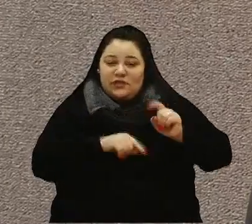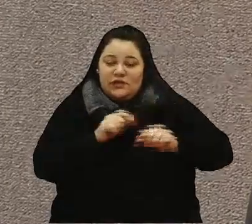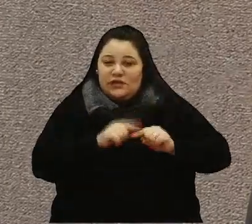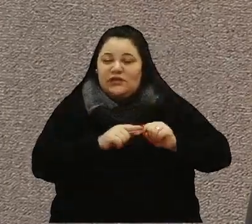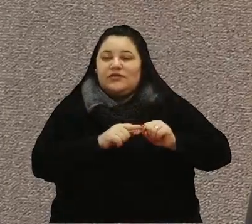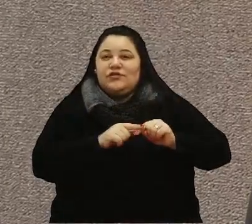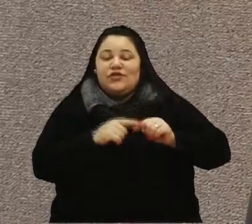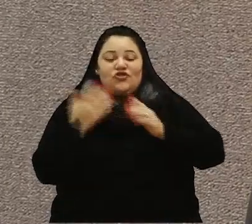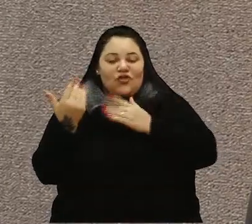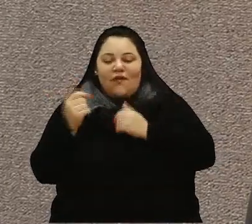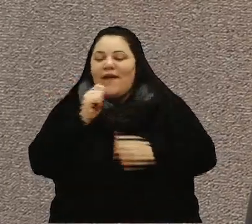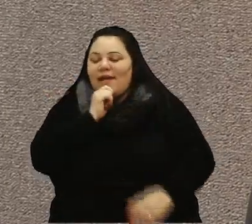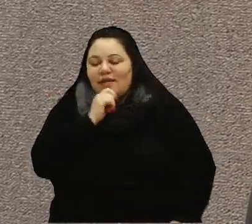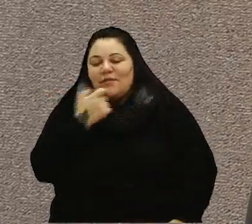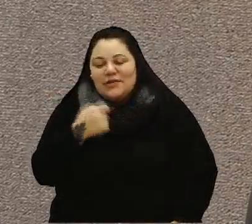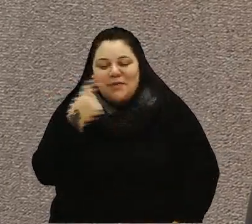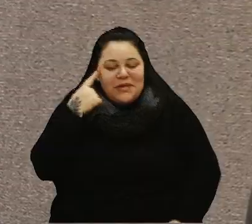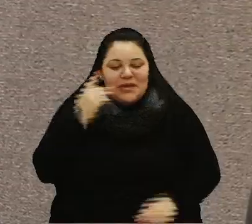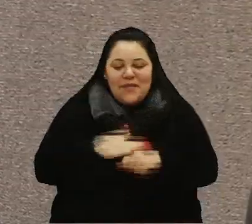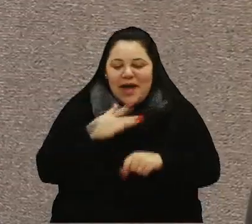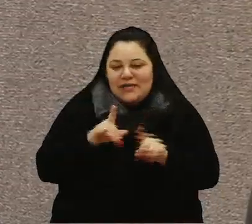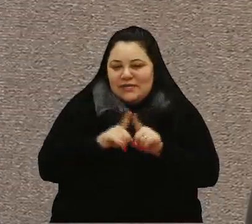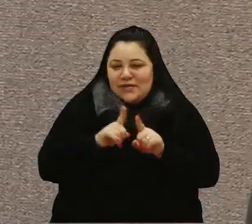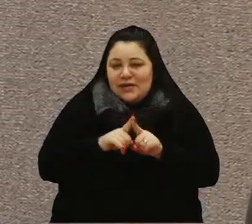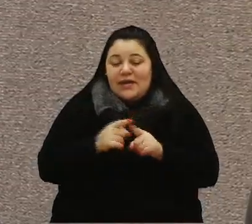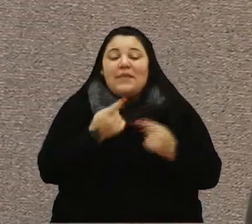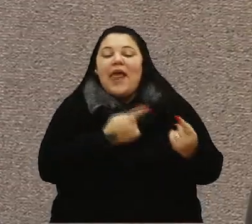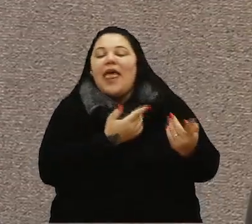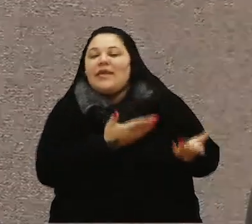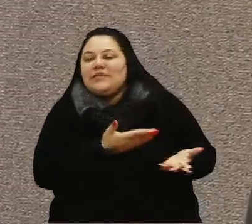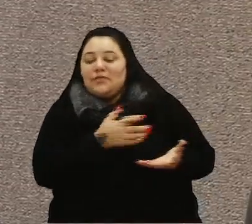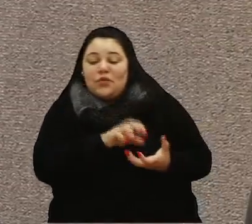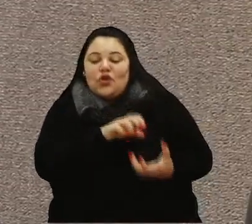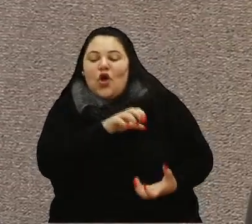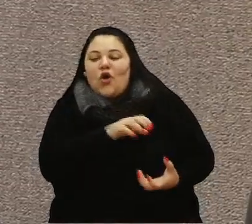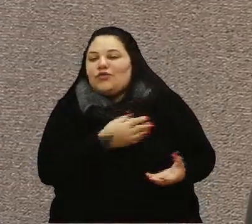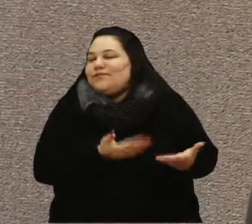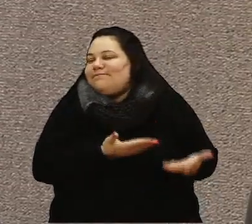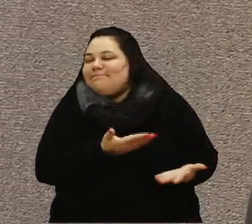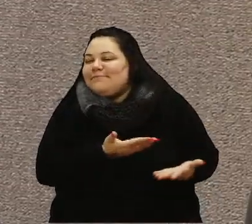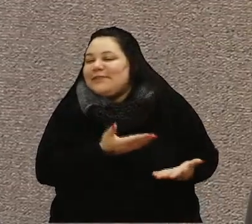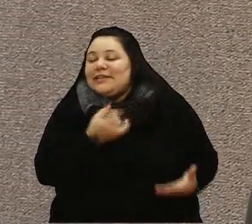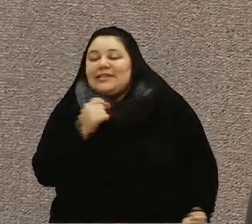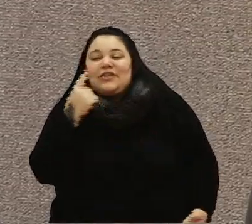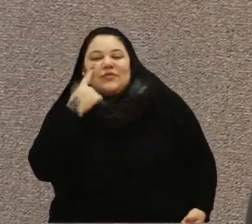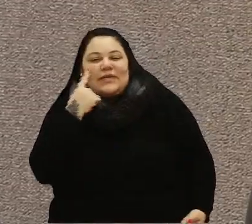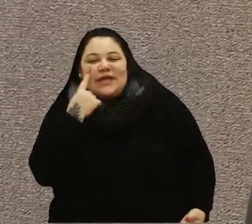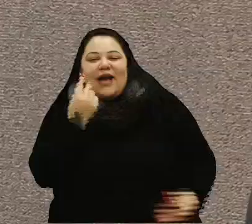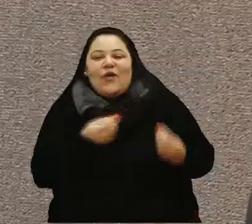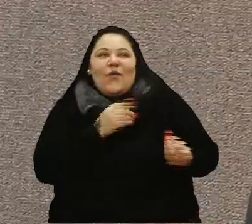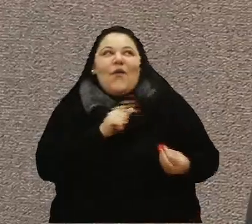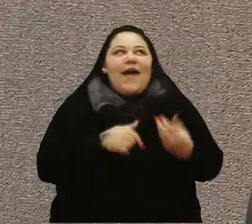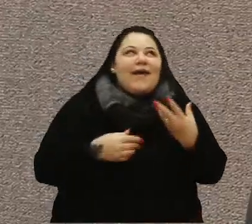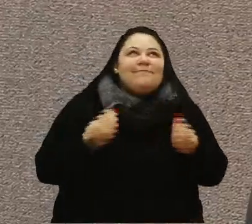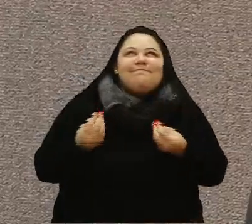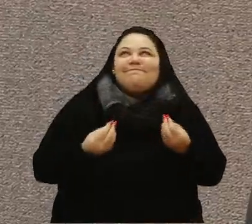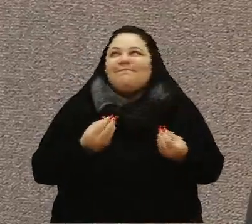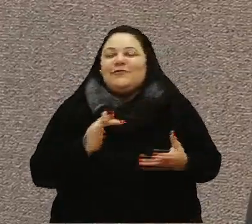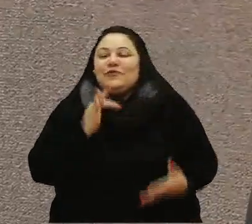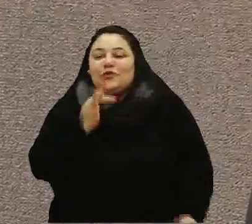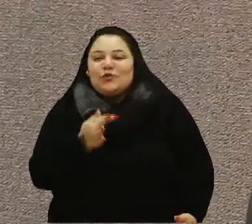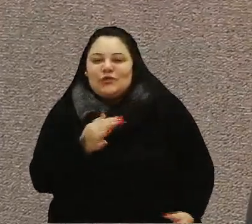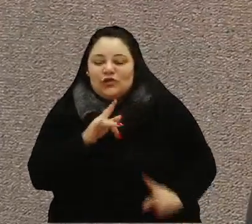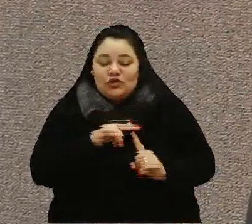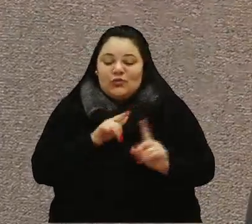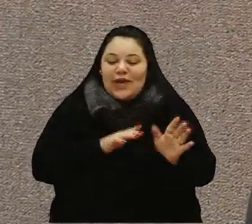ainda precisamos pensar muito mais, mas e para eles, né? E para os idosos? E se a gente pensar onde vai ser, como vai ser, que tipo